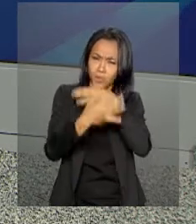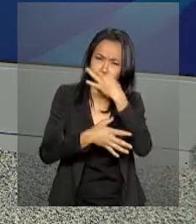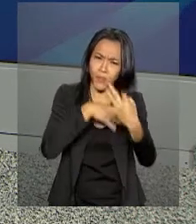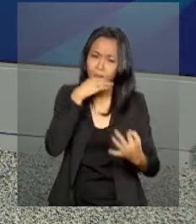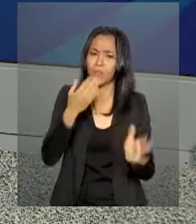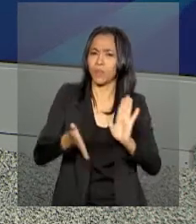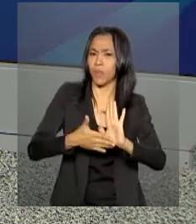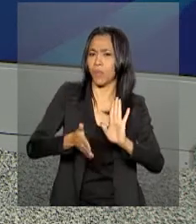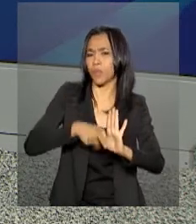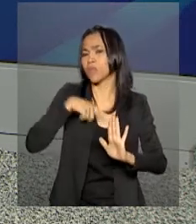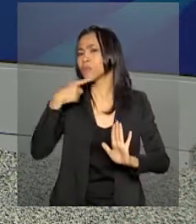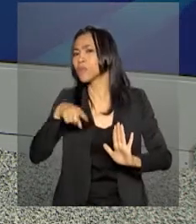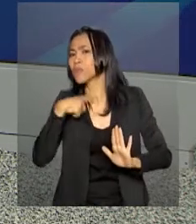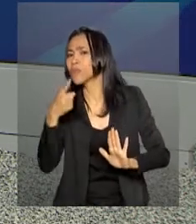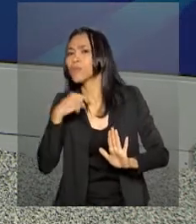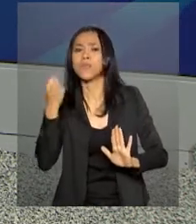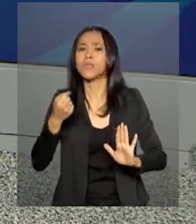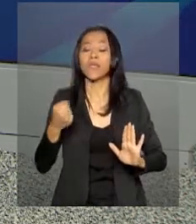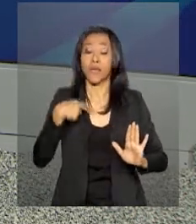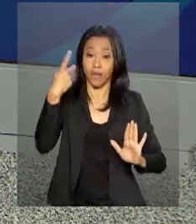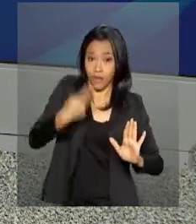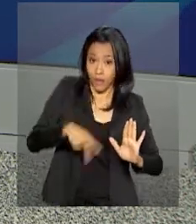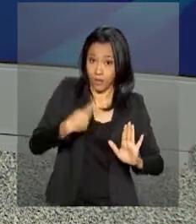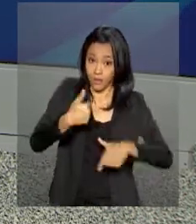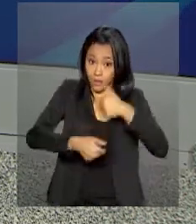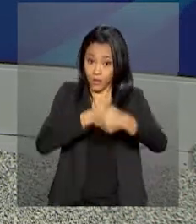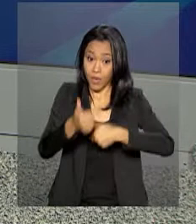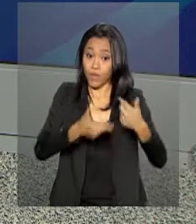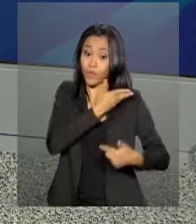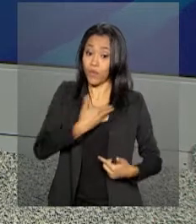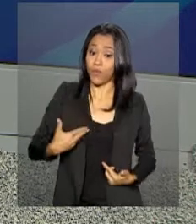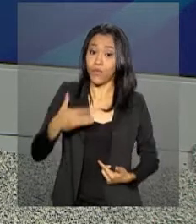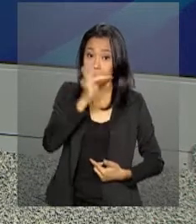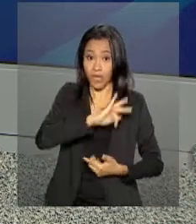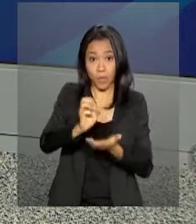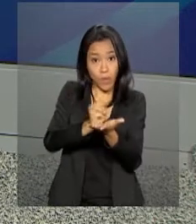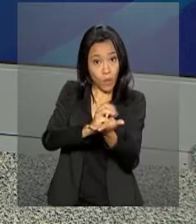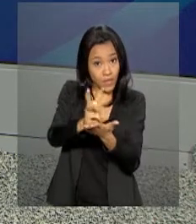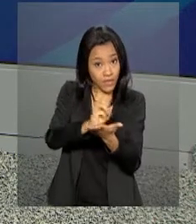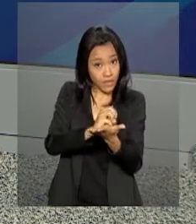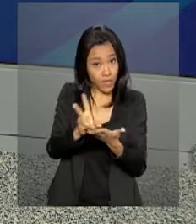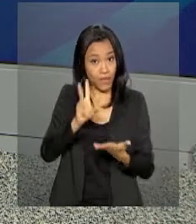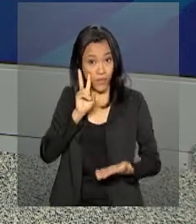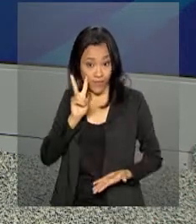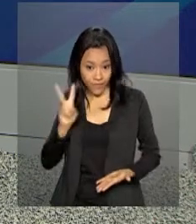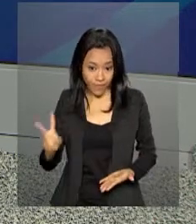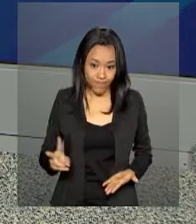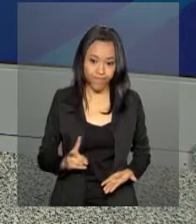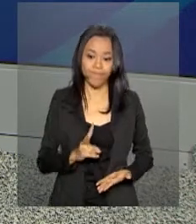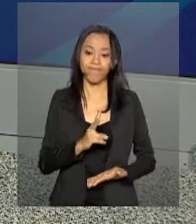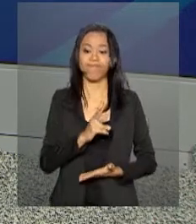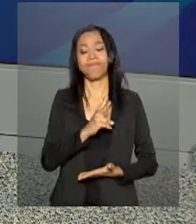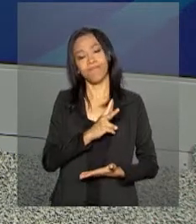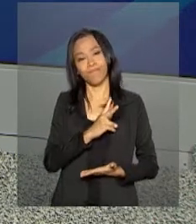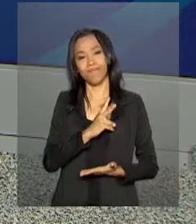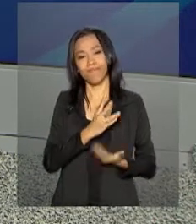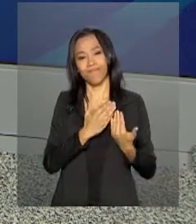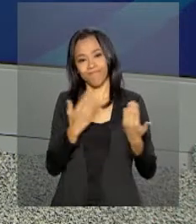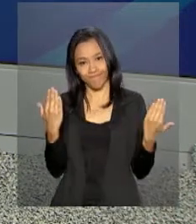reportagens e dúvidas sobre programas e ações do governo federal para o nosso WhatsApp 619-9867